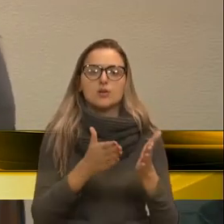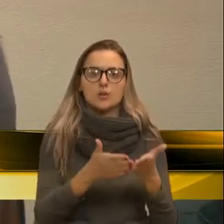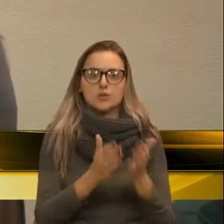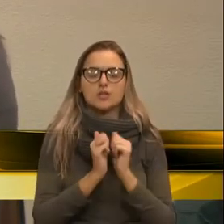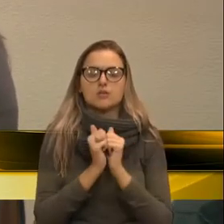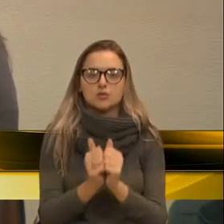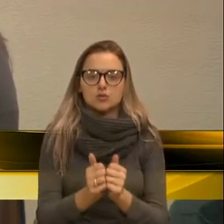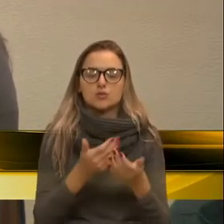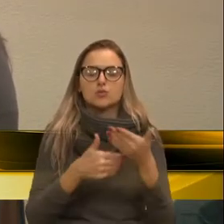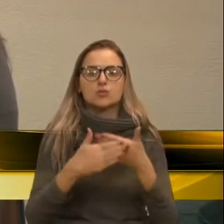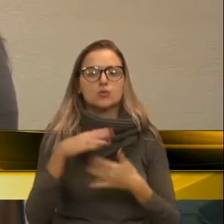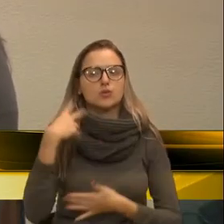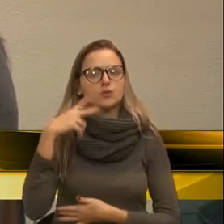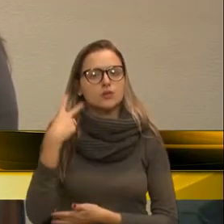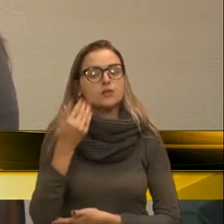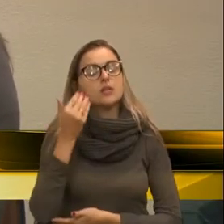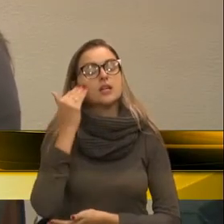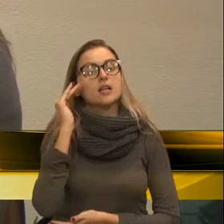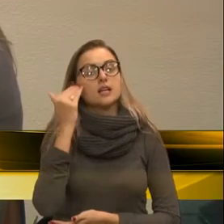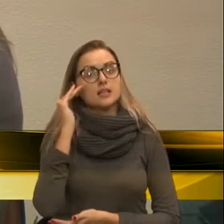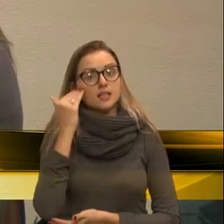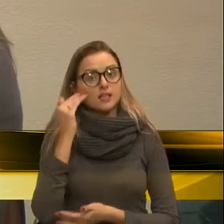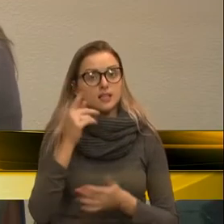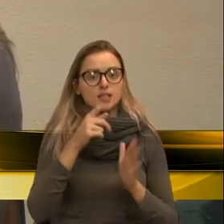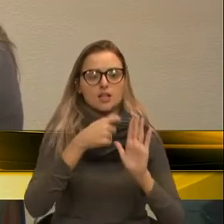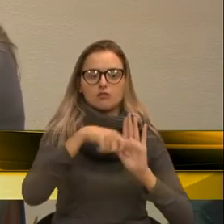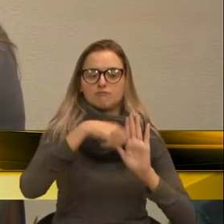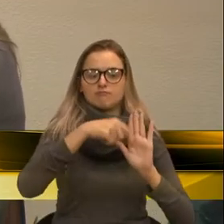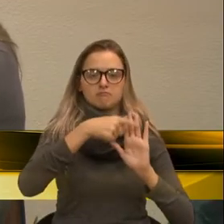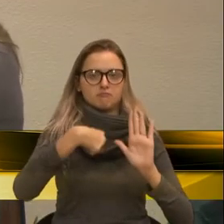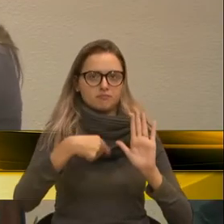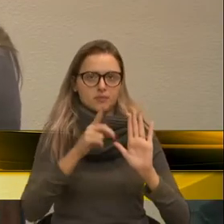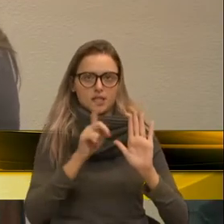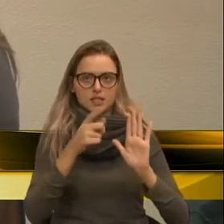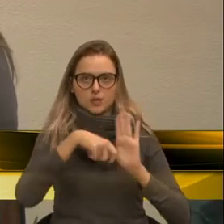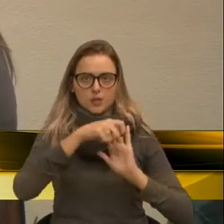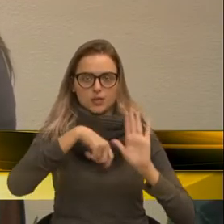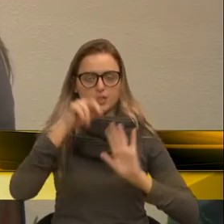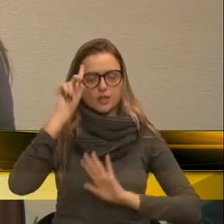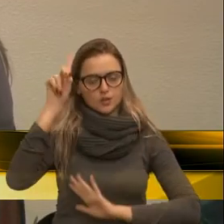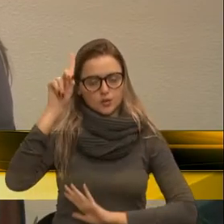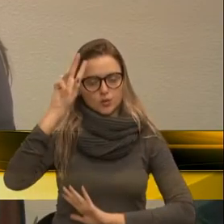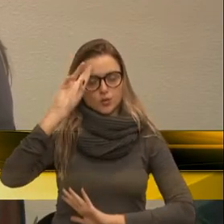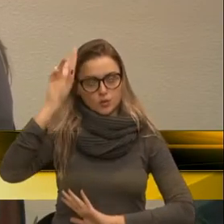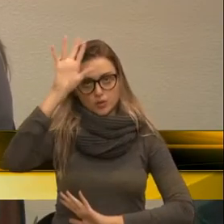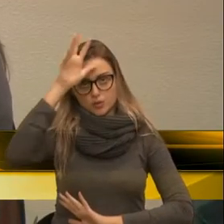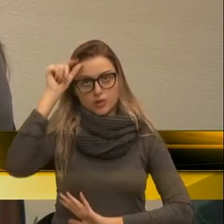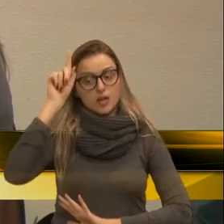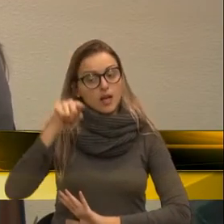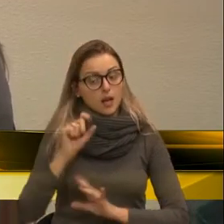seus integrantes, entendendo que o veto é um direito constitucional do chefe do Poder Executivo,